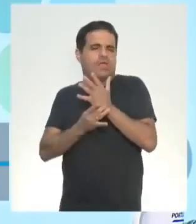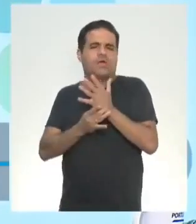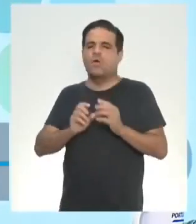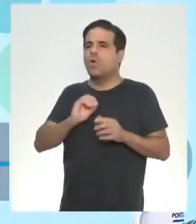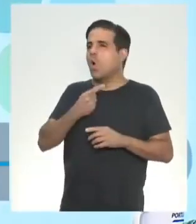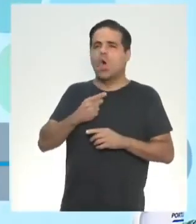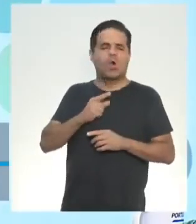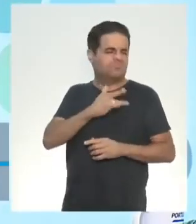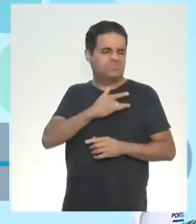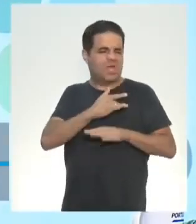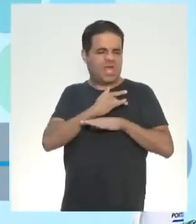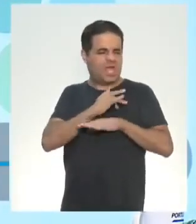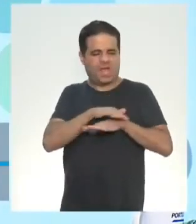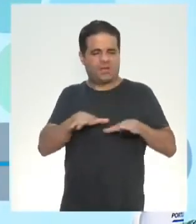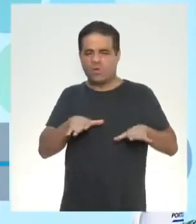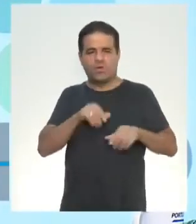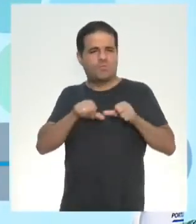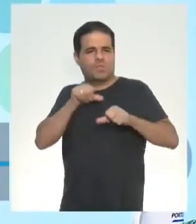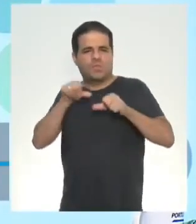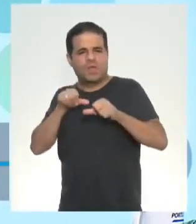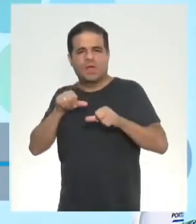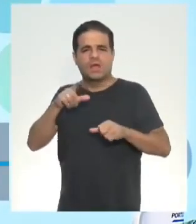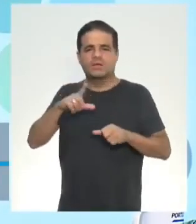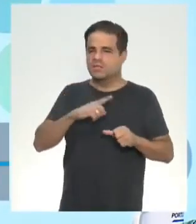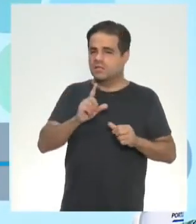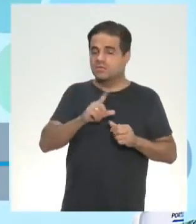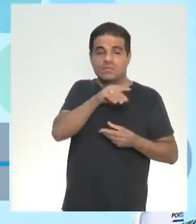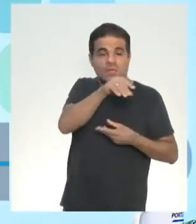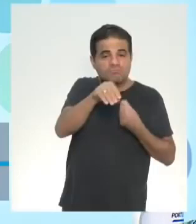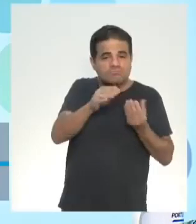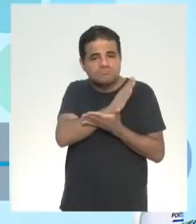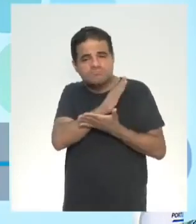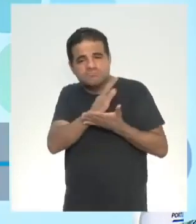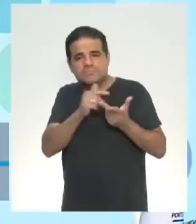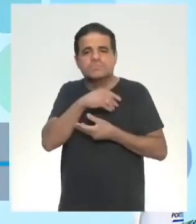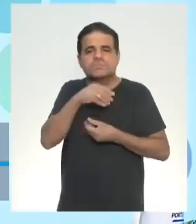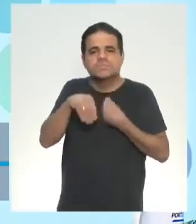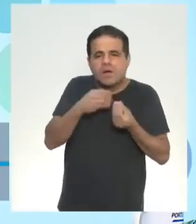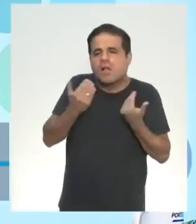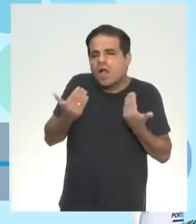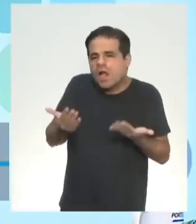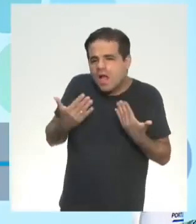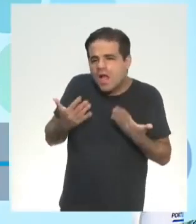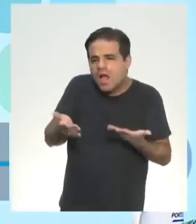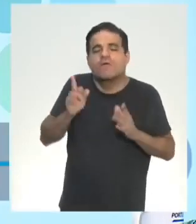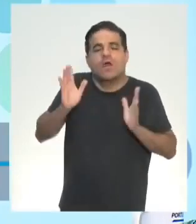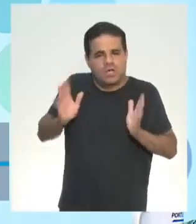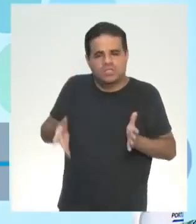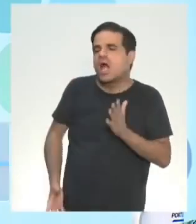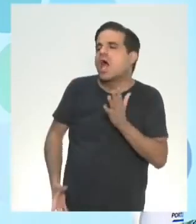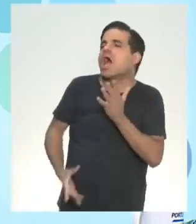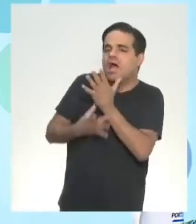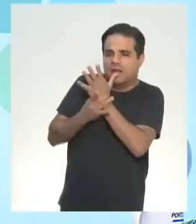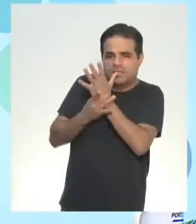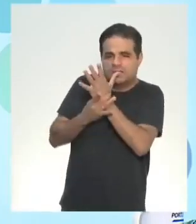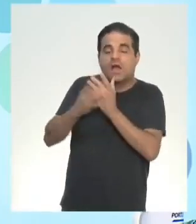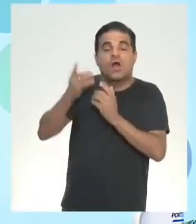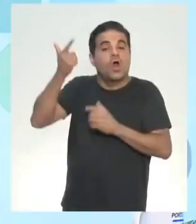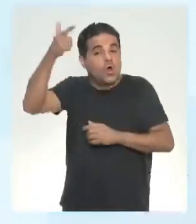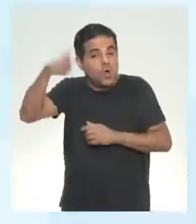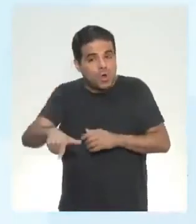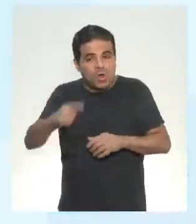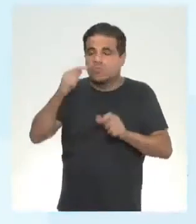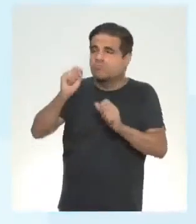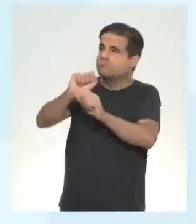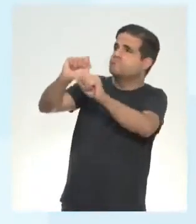não sou mais romântico. Não, vai mudando. Ainda tem os traços do romantismo, bem de leve, mas agora já é realista. Vamos para um outro